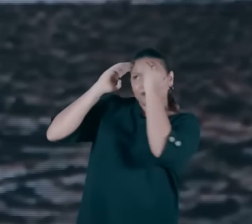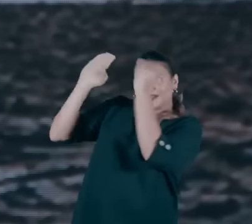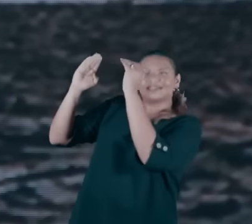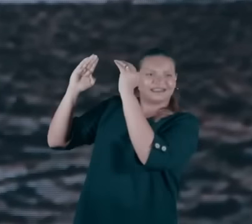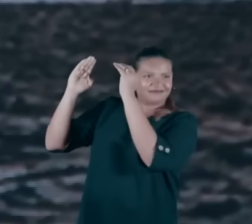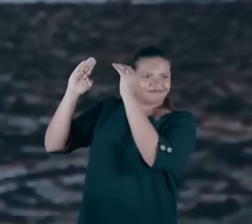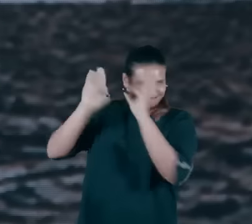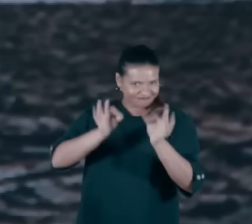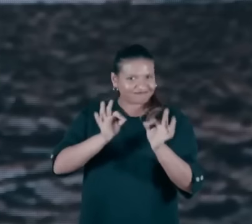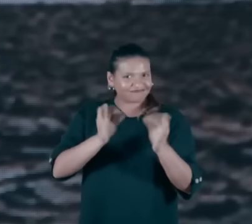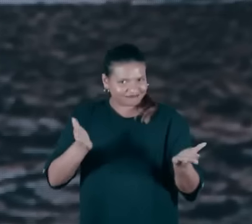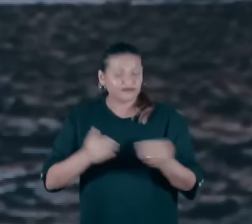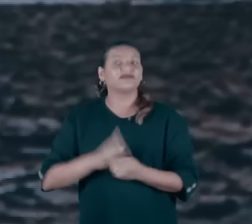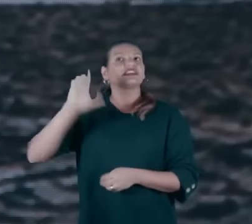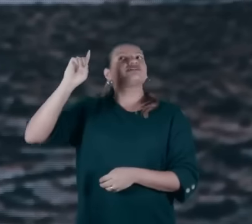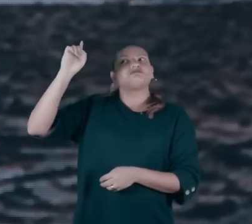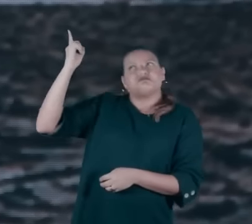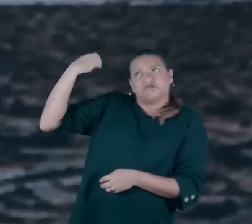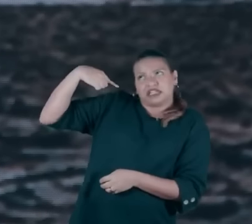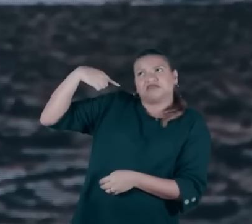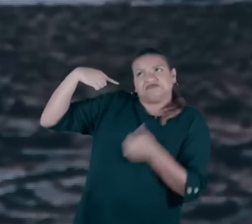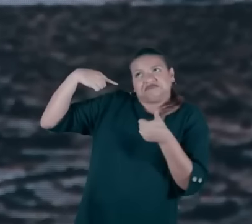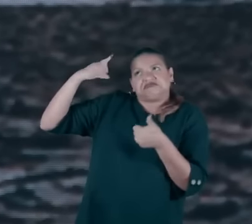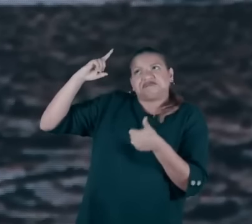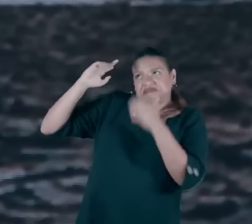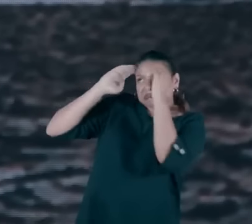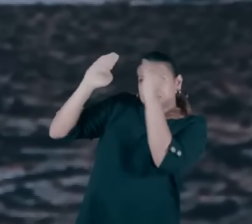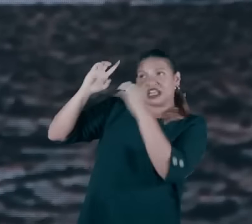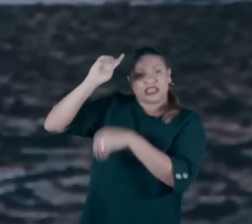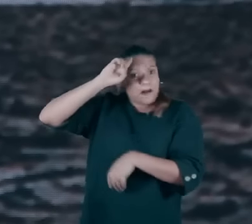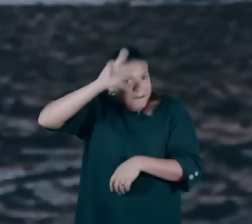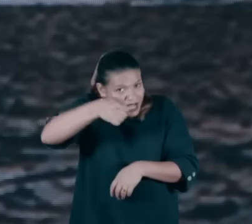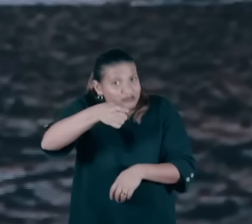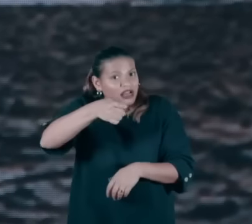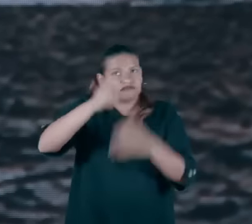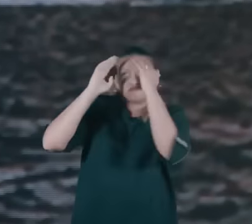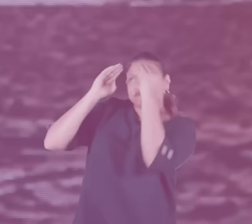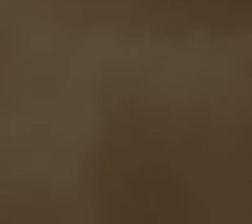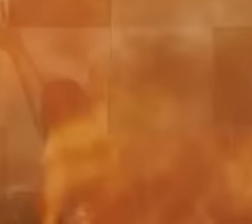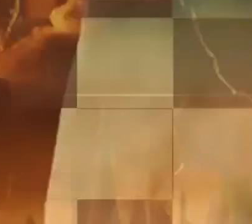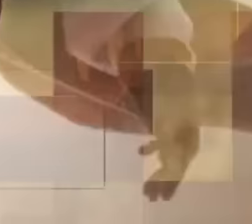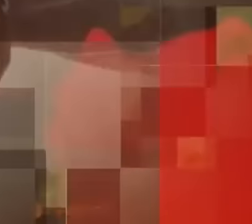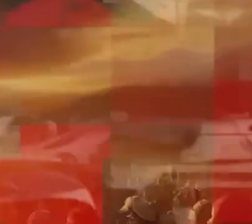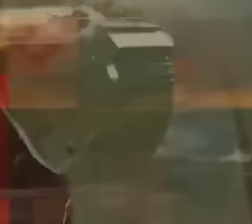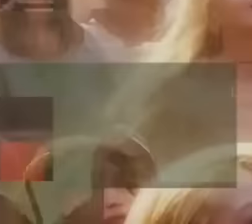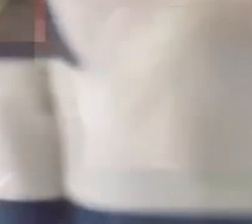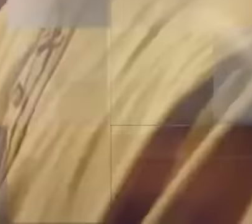Fé Deus dá ordem você obedece E aí Deus revela o próximo passo